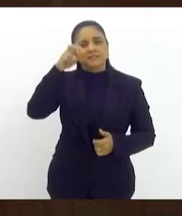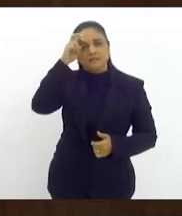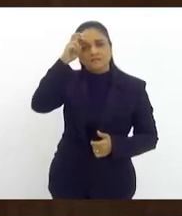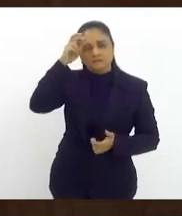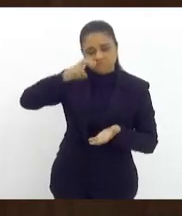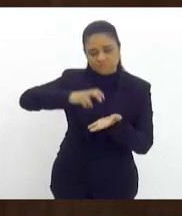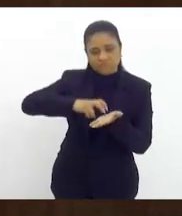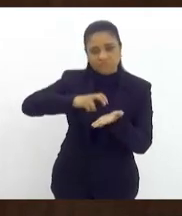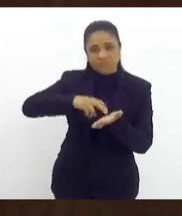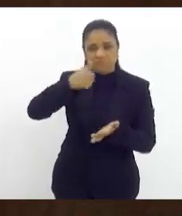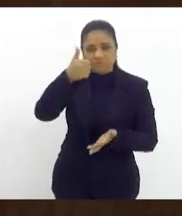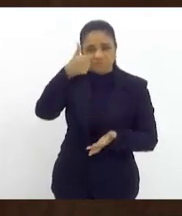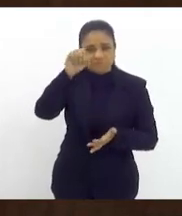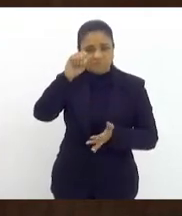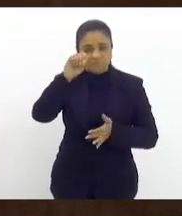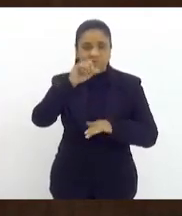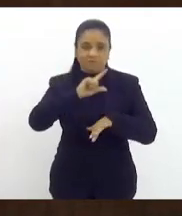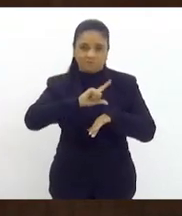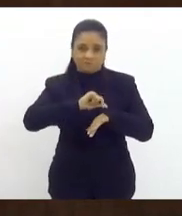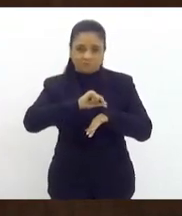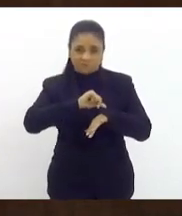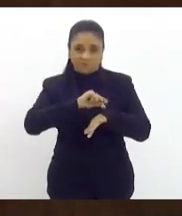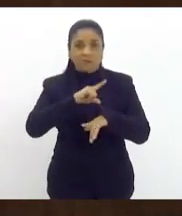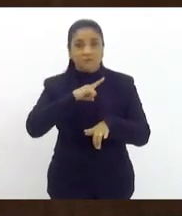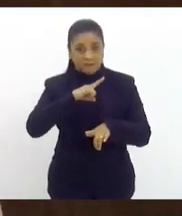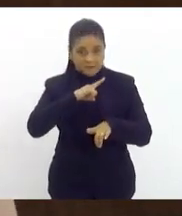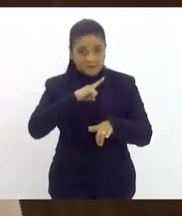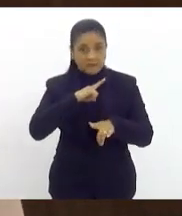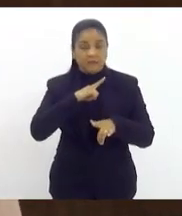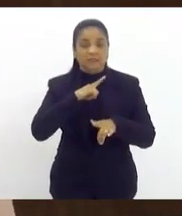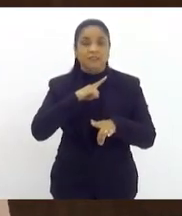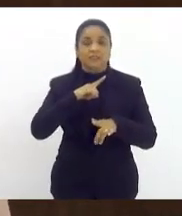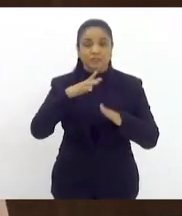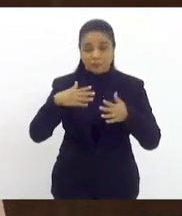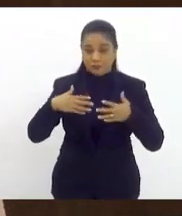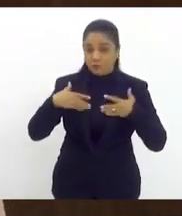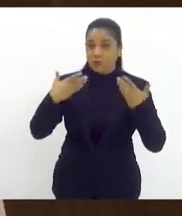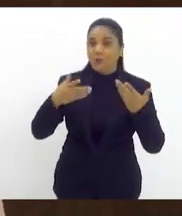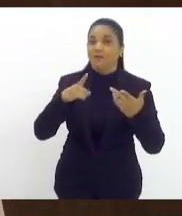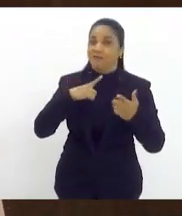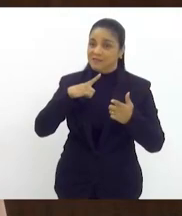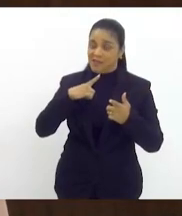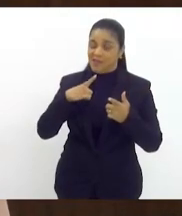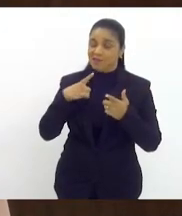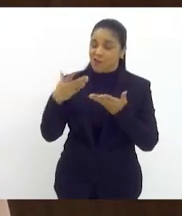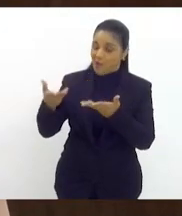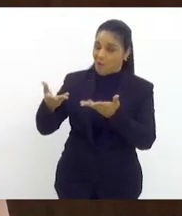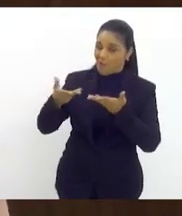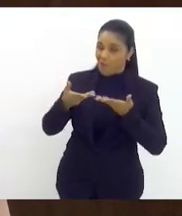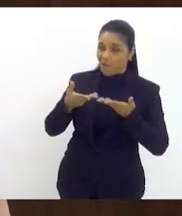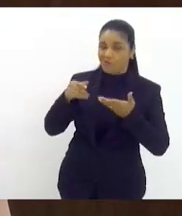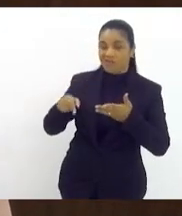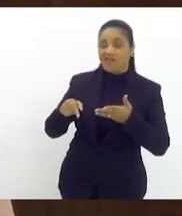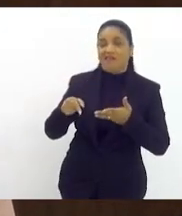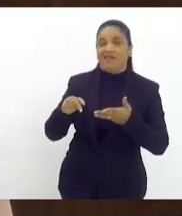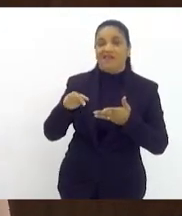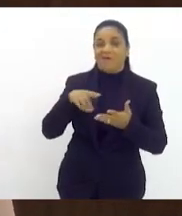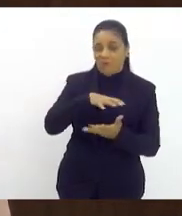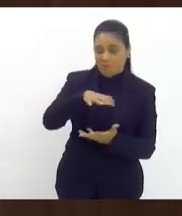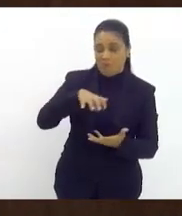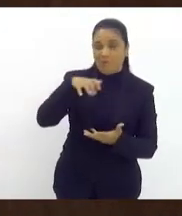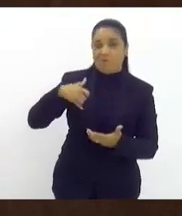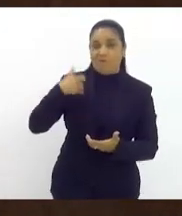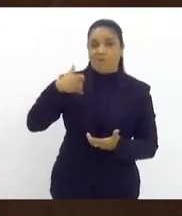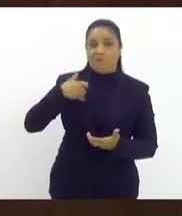Nós teremos surpresas, já convoquei aqui o nosso unaliano mais antigo desta casa, que é o nobre